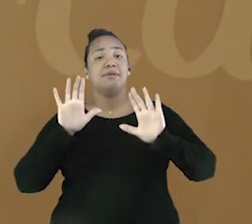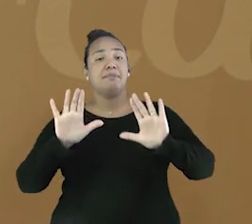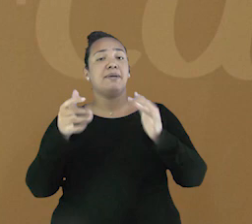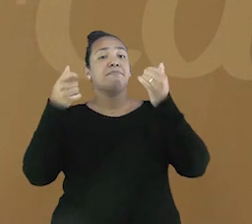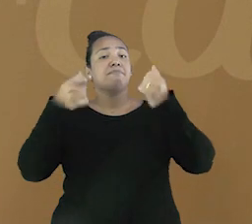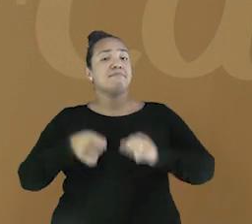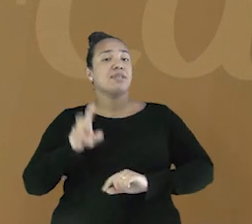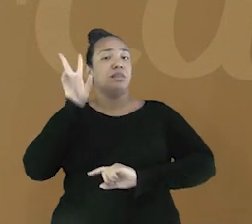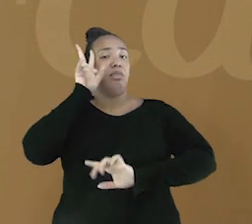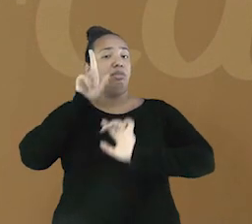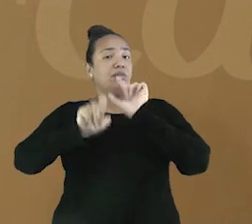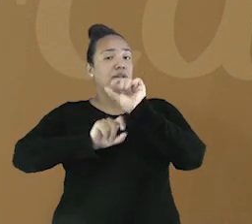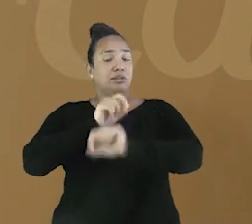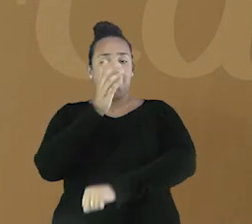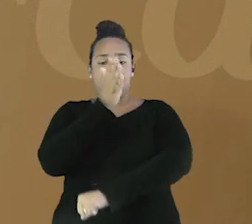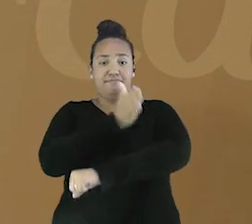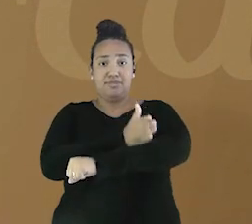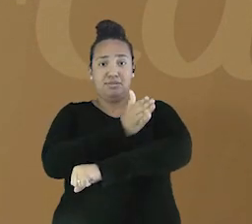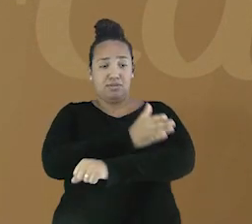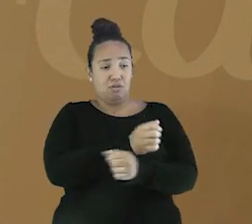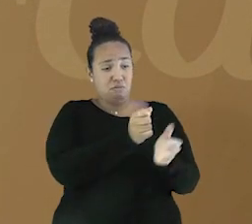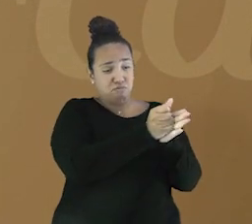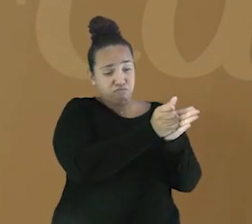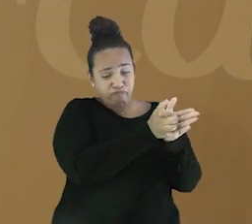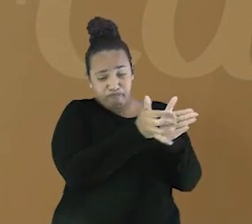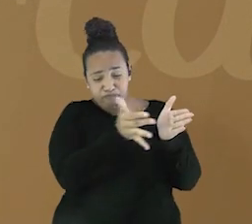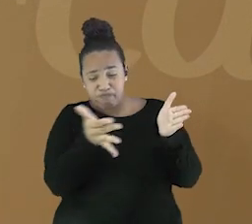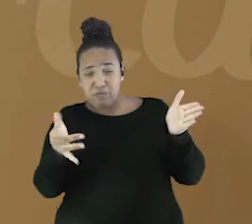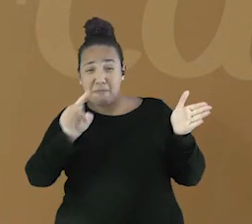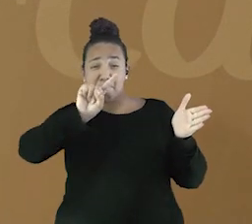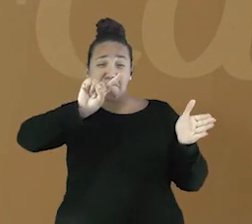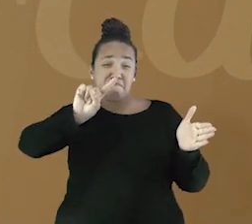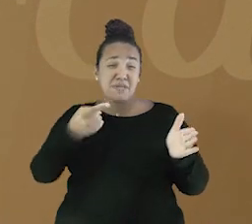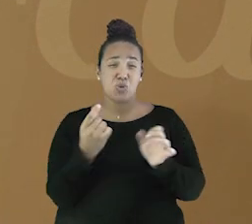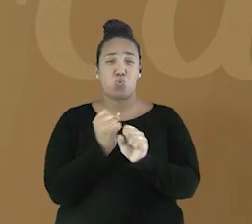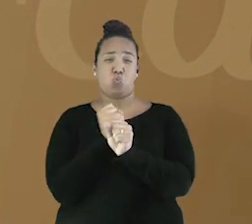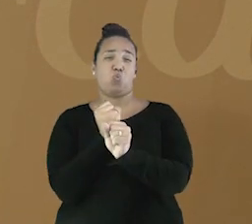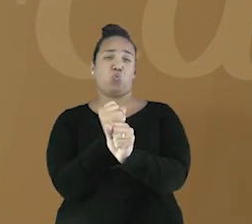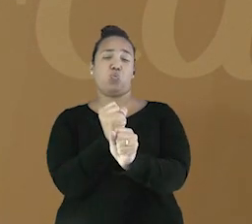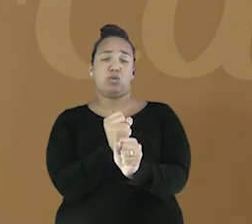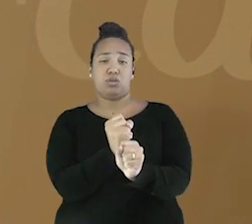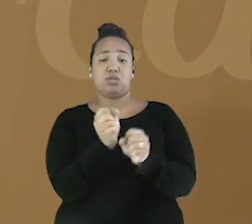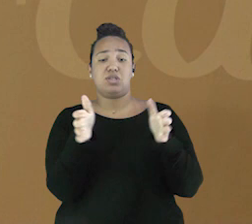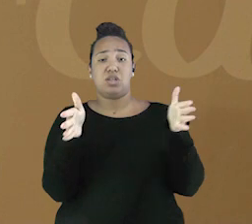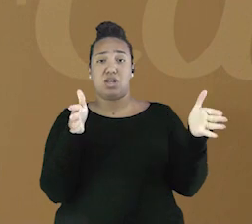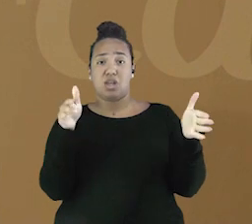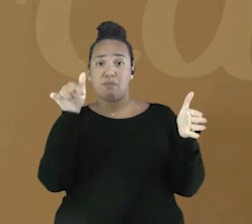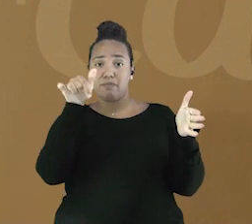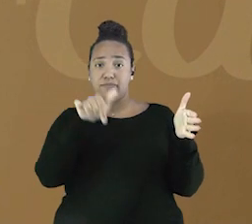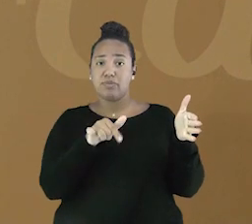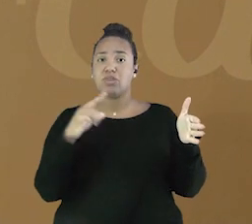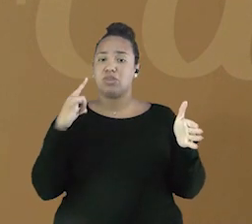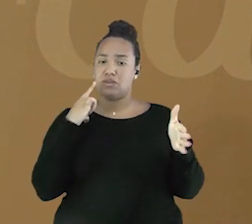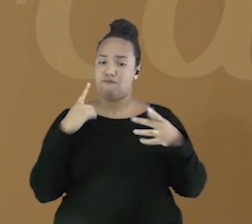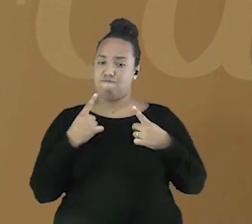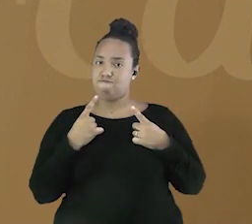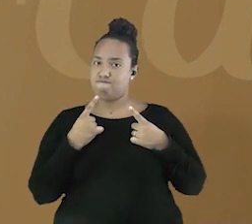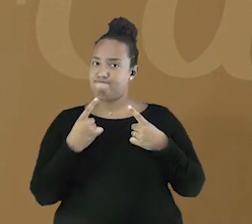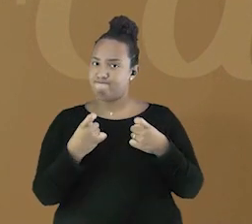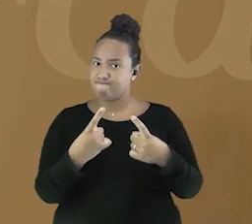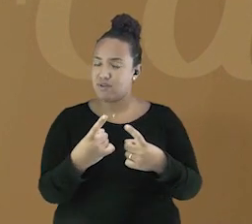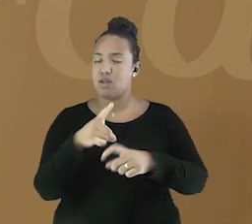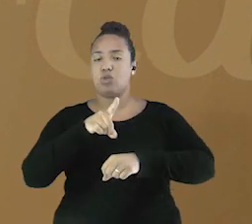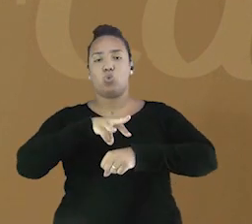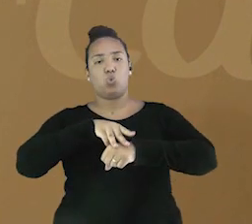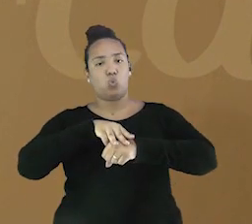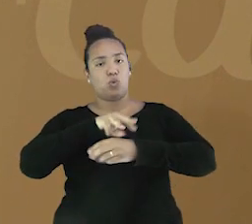que a Idade Média foi um longo período na história, com mais de 1000 anos, e que boa parte dele foi marcado por grandes guerras